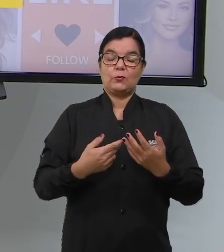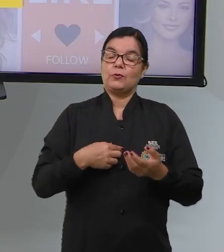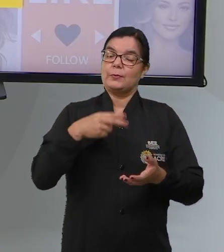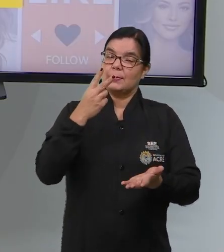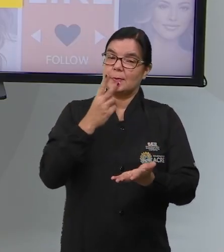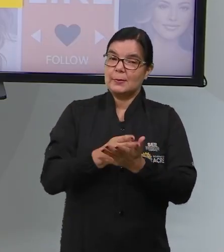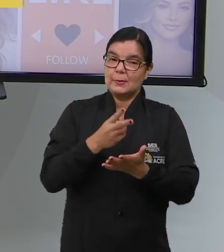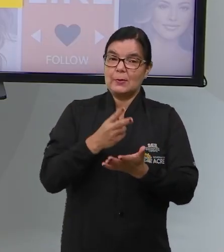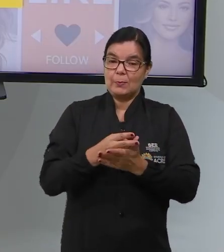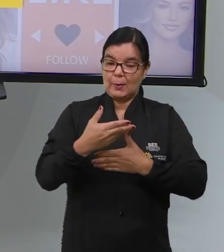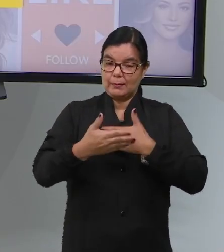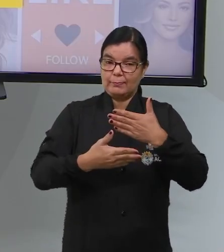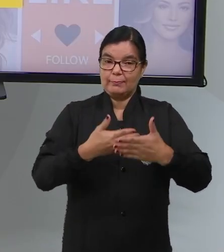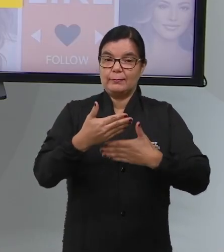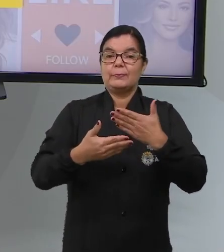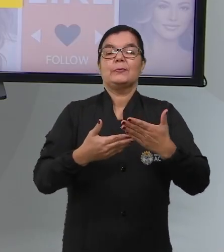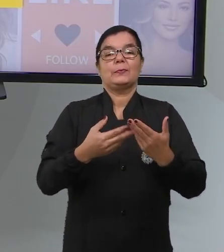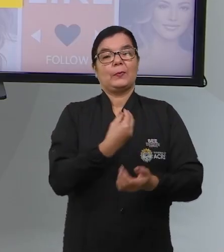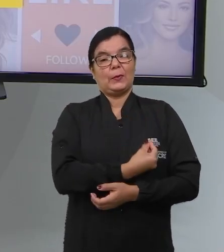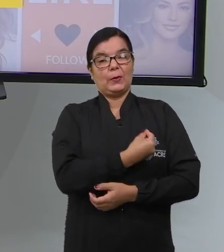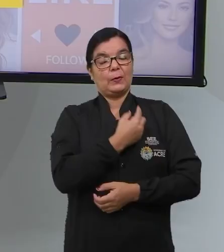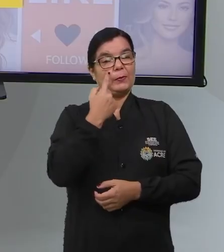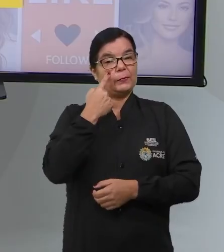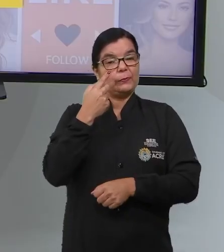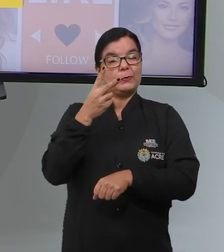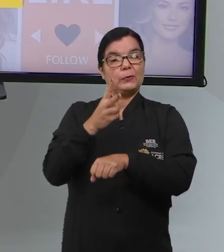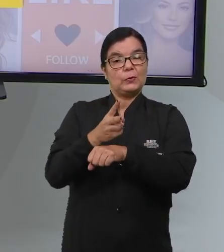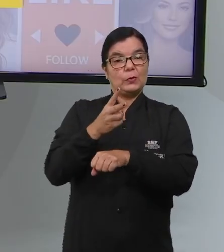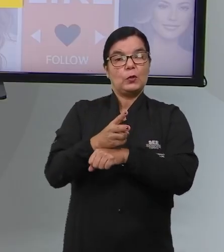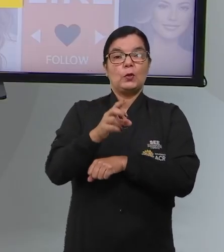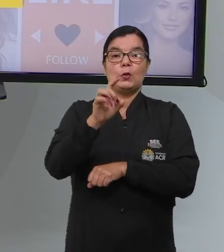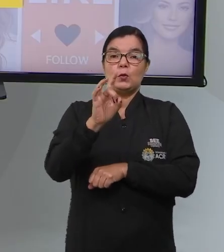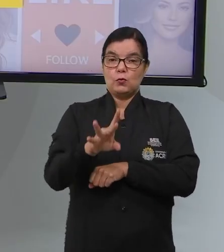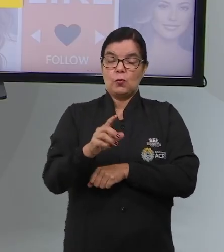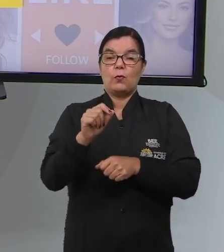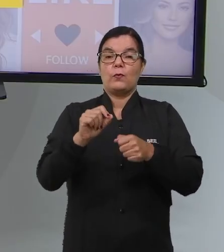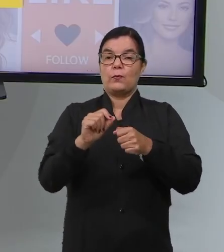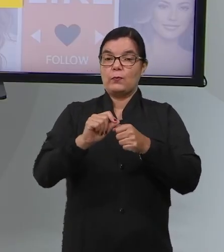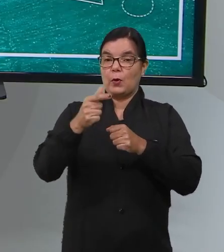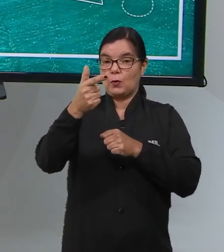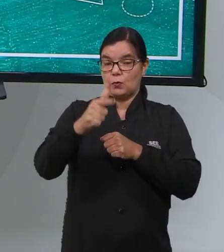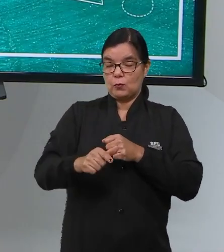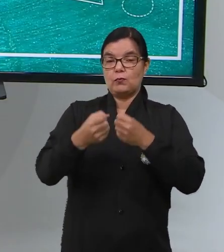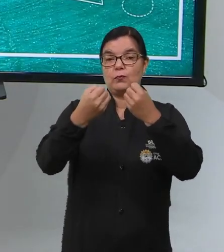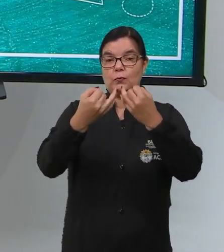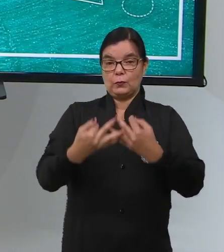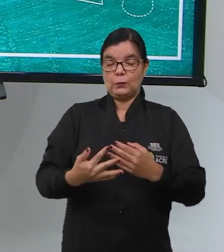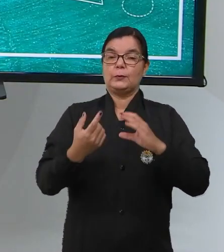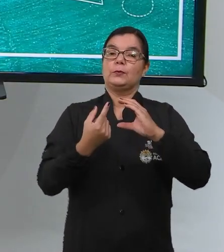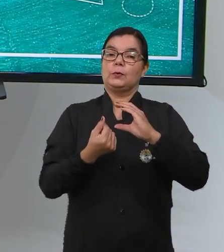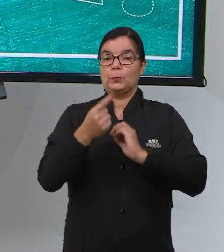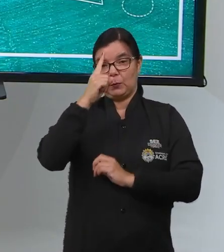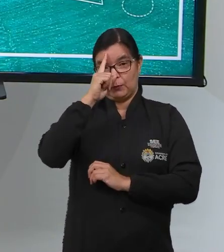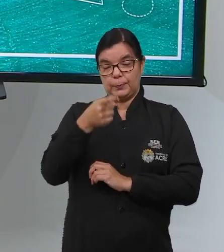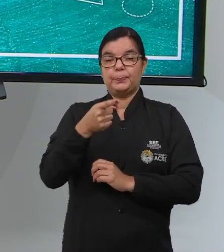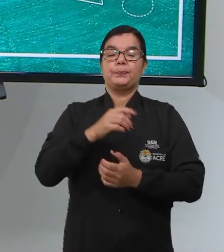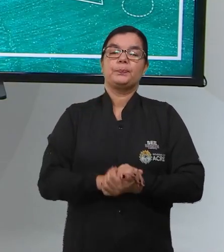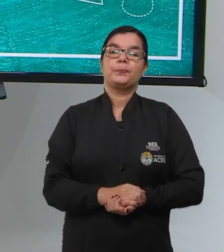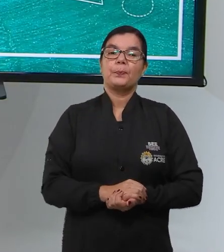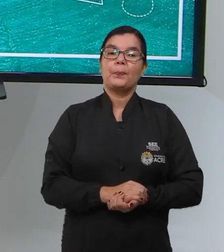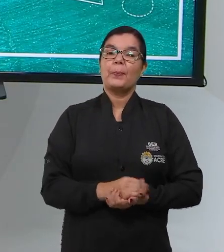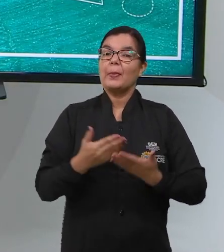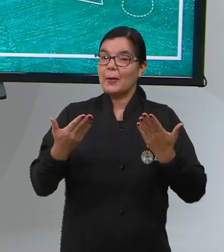insistente ao longo dessa videoaula, apenas reproduzem o discurso dominante. Agora